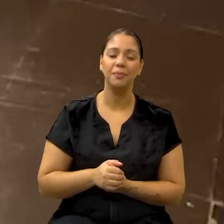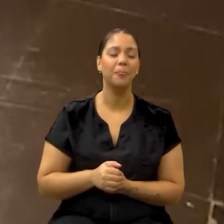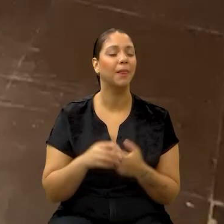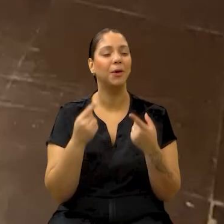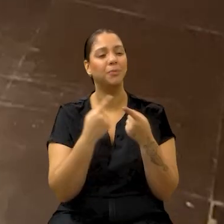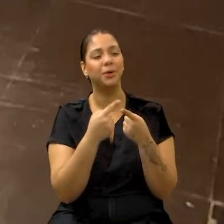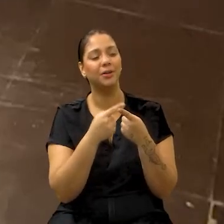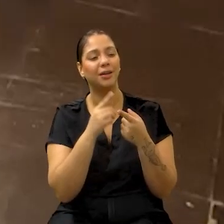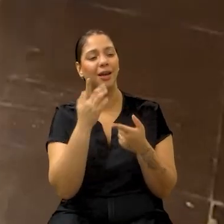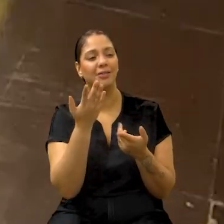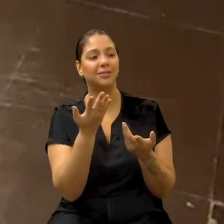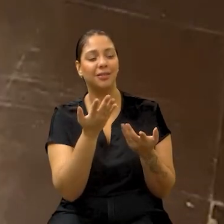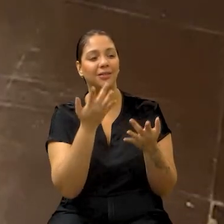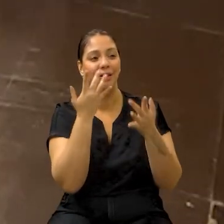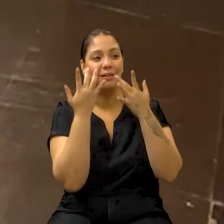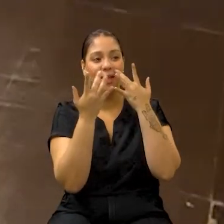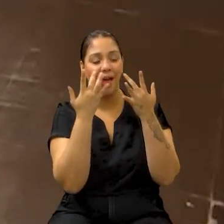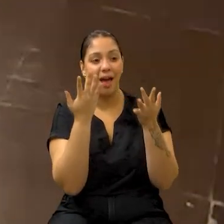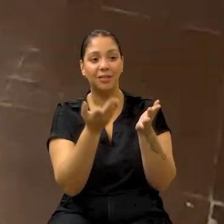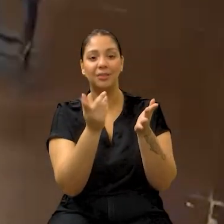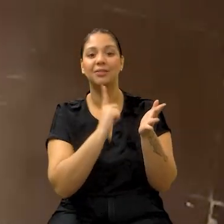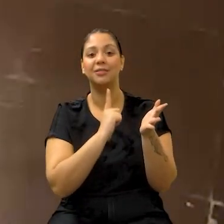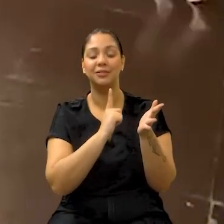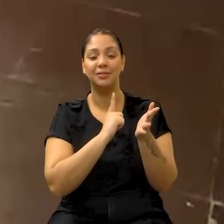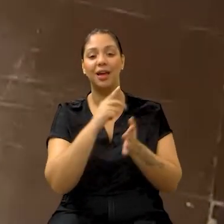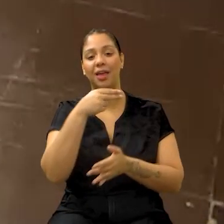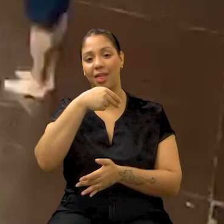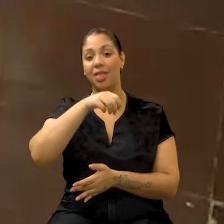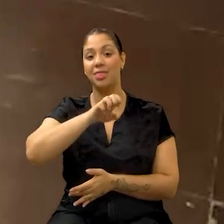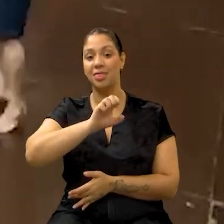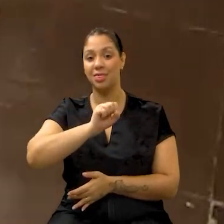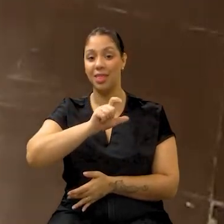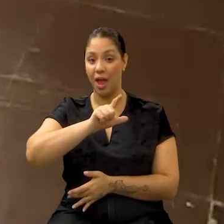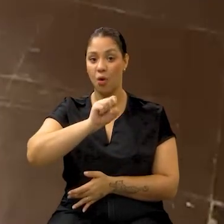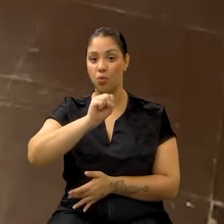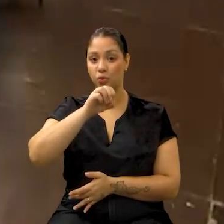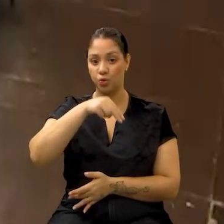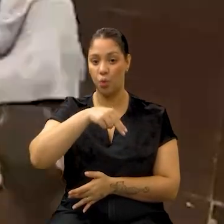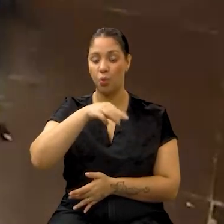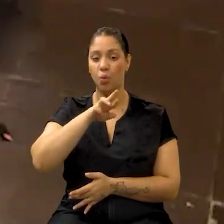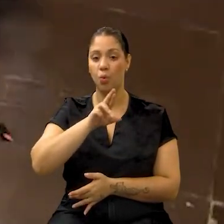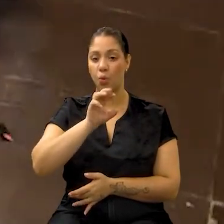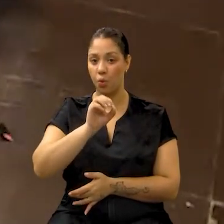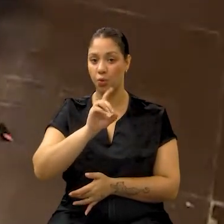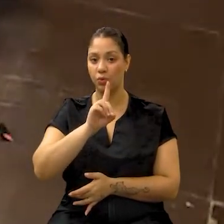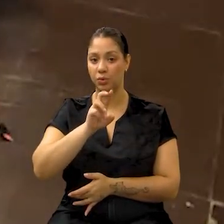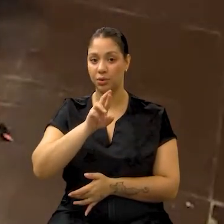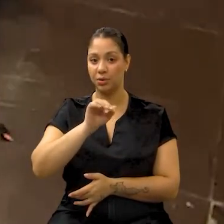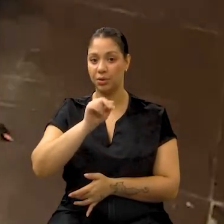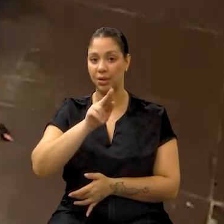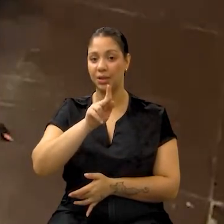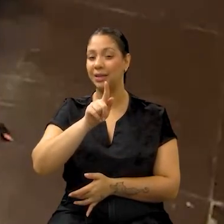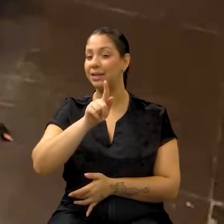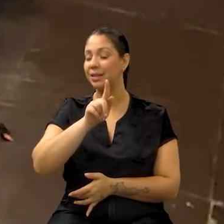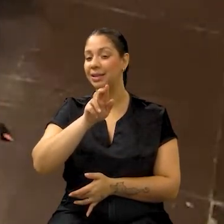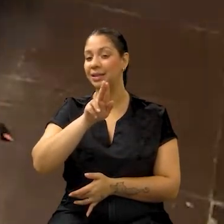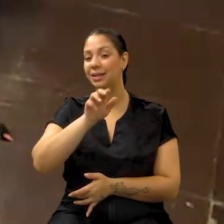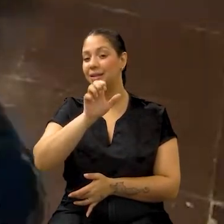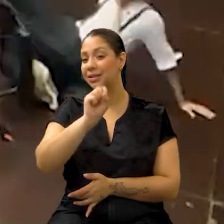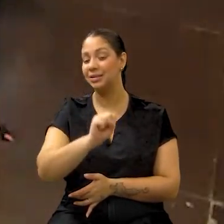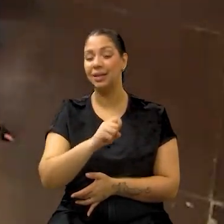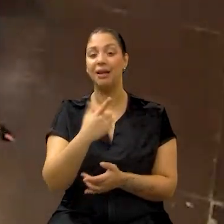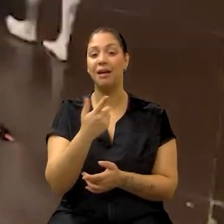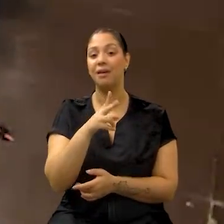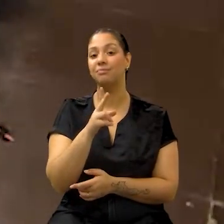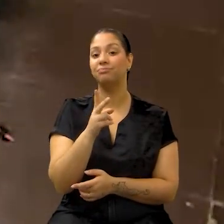essa obra do Nelson Rodrigues, ele tem inúmeras obras, algumas bem conhecidas já pelo público, essa